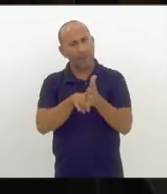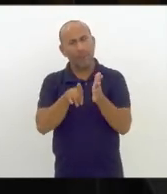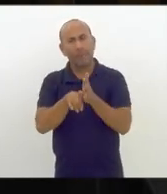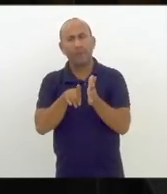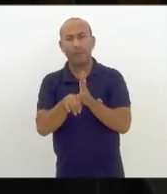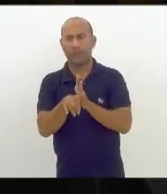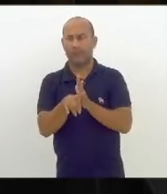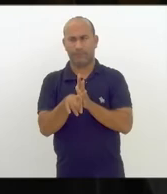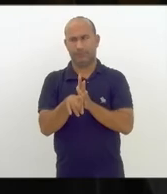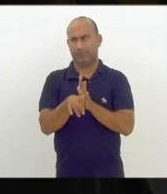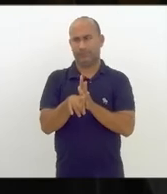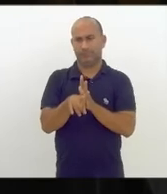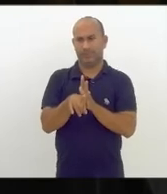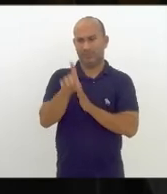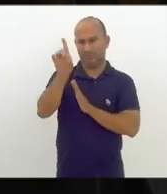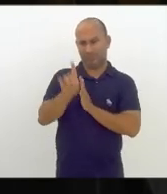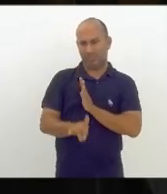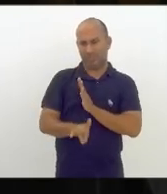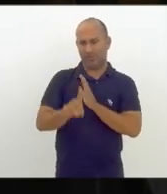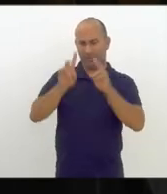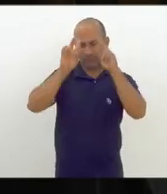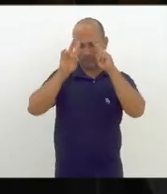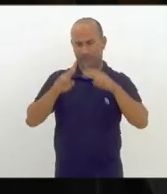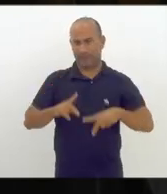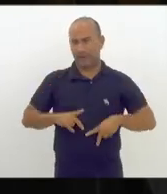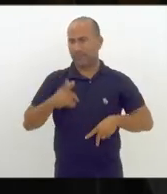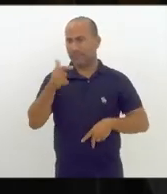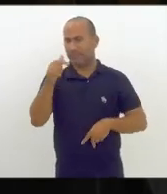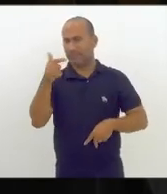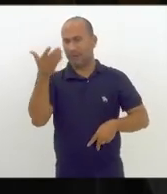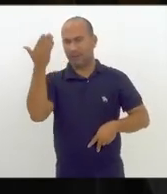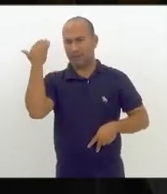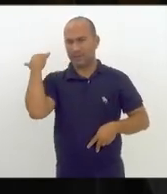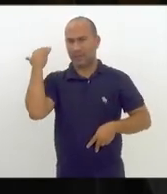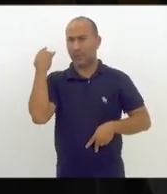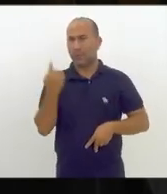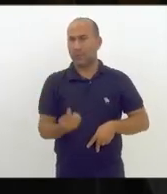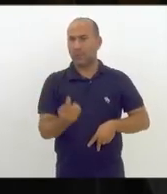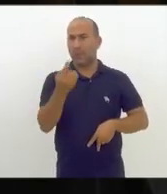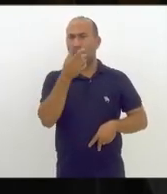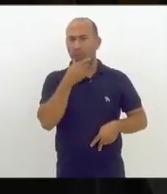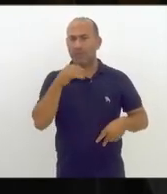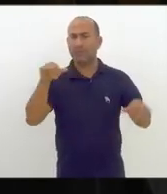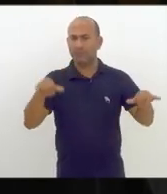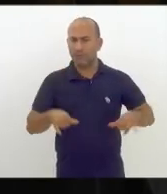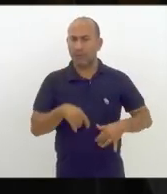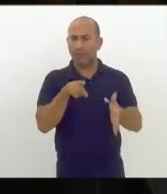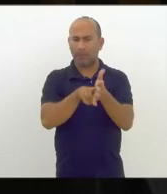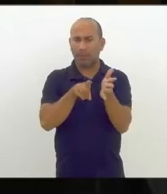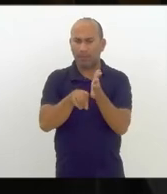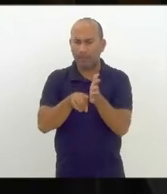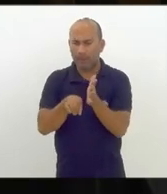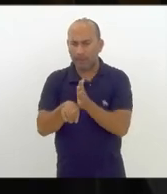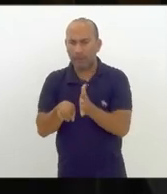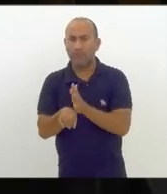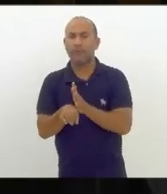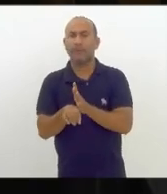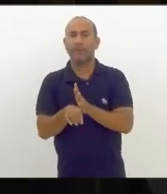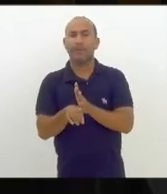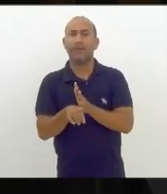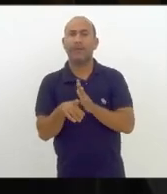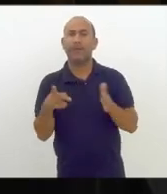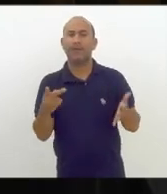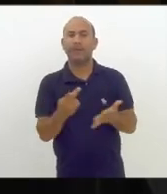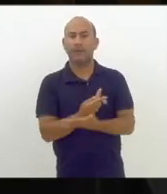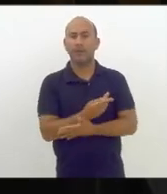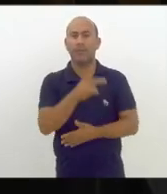deveria ter direitos humanos, nada disso. Só um homem sofreu mais interrogatórios do que Tiradentes, que foi exatamente o padre Rolim, que